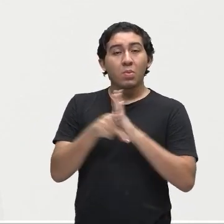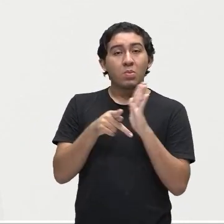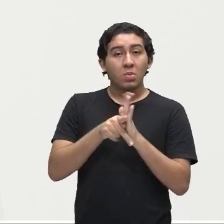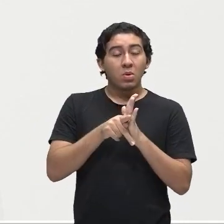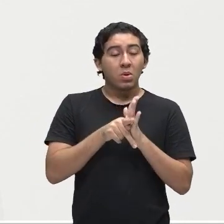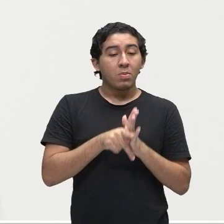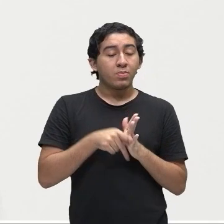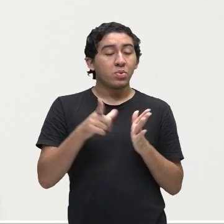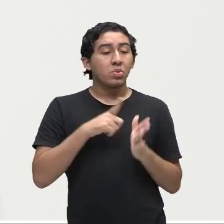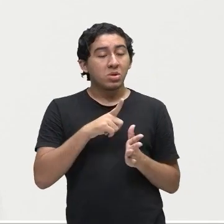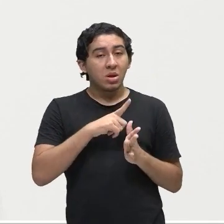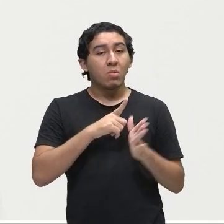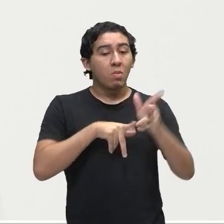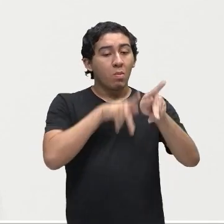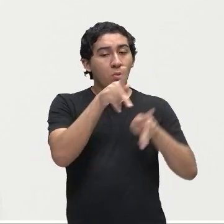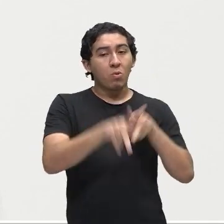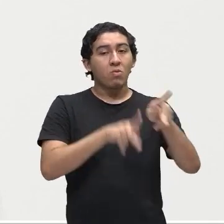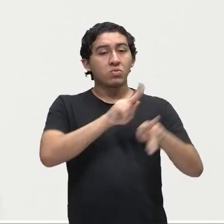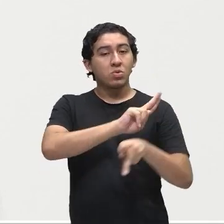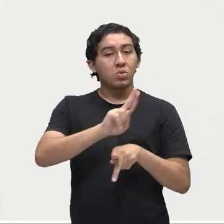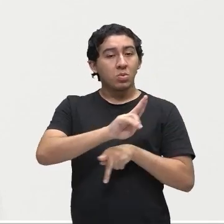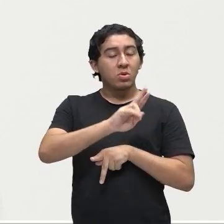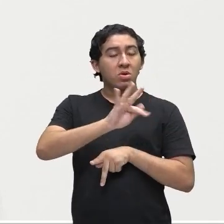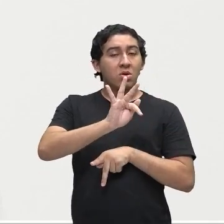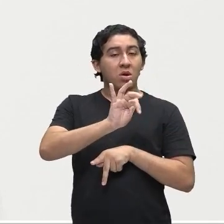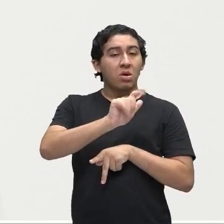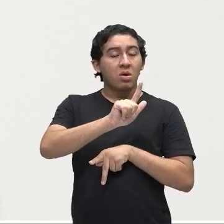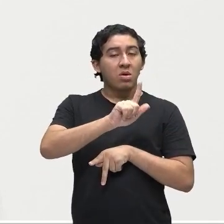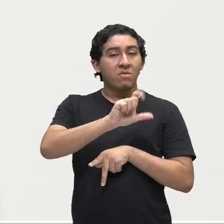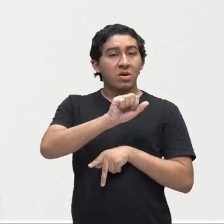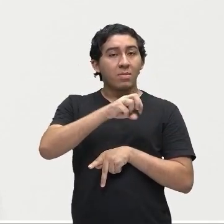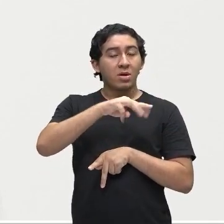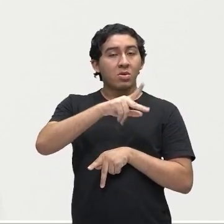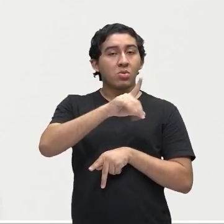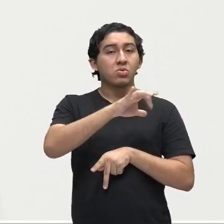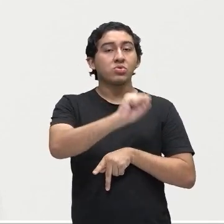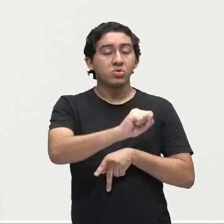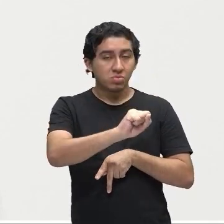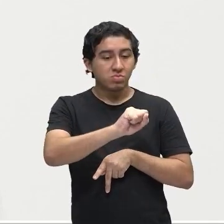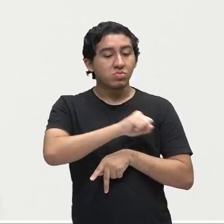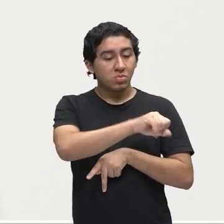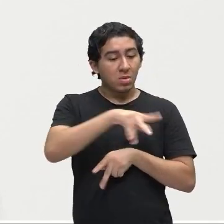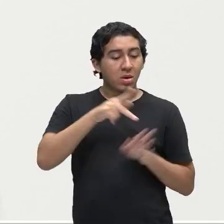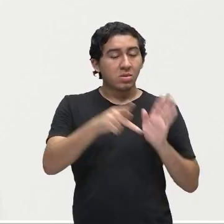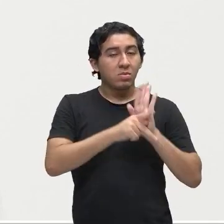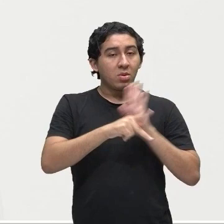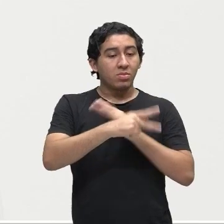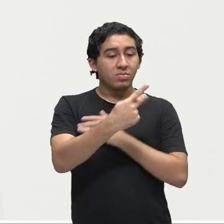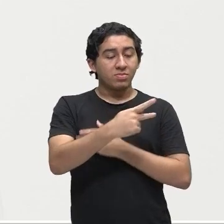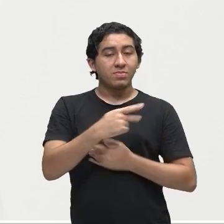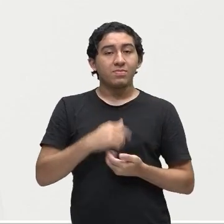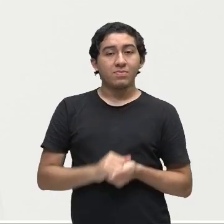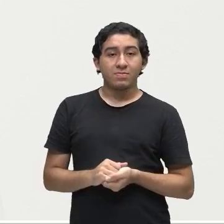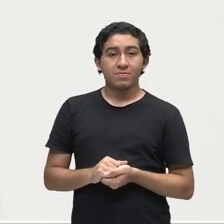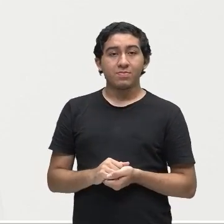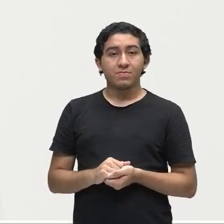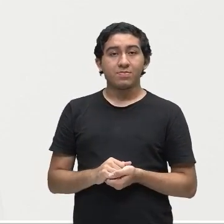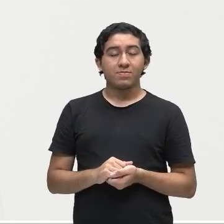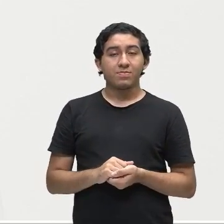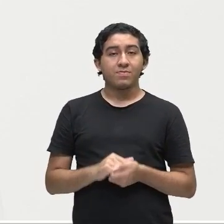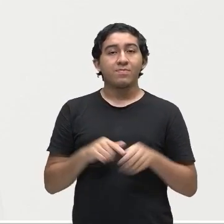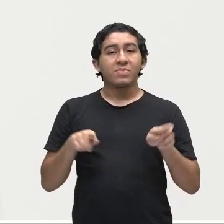mercadores flamengos ali da região da Holanda, daquela região que nós conhecemos hoje. Vendedores e